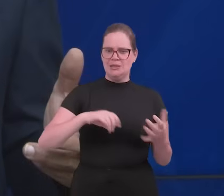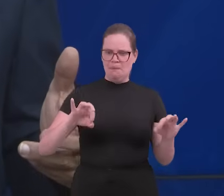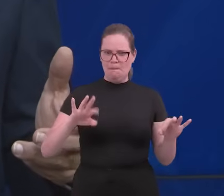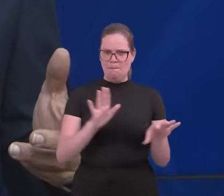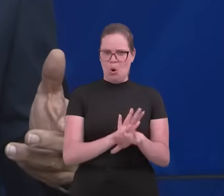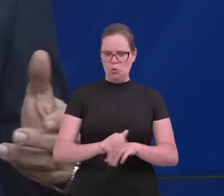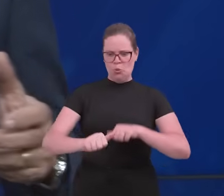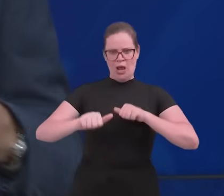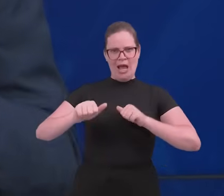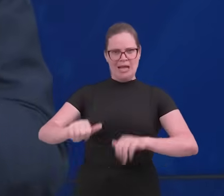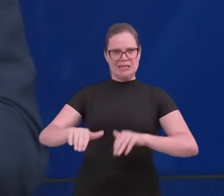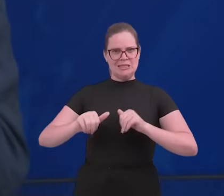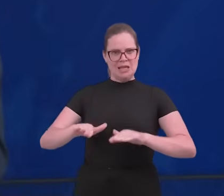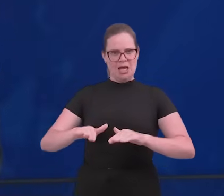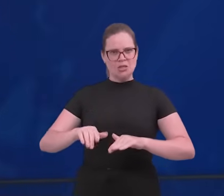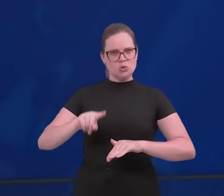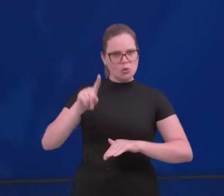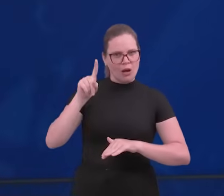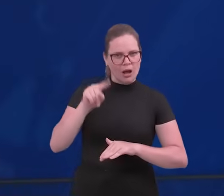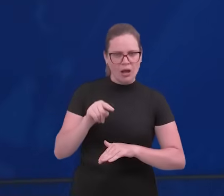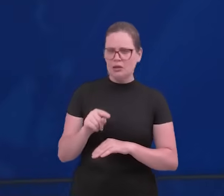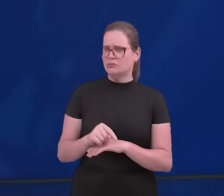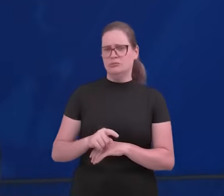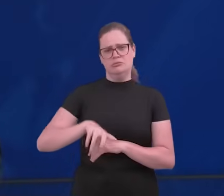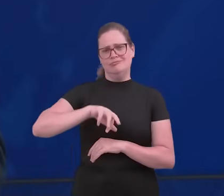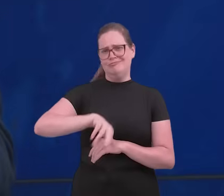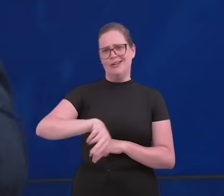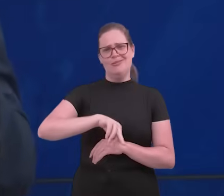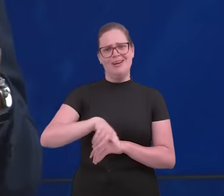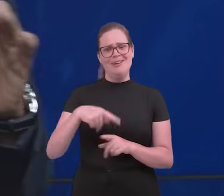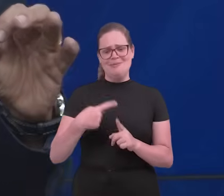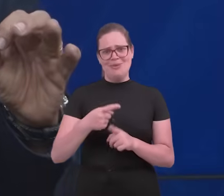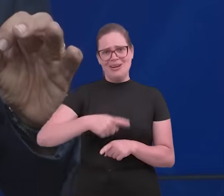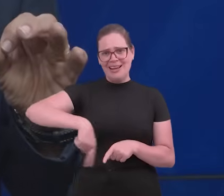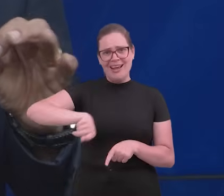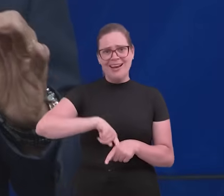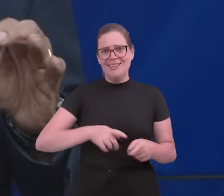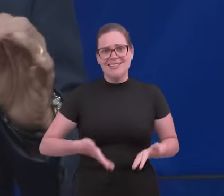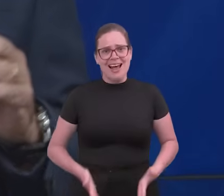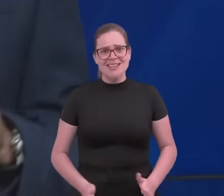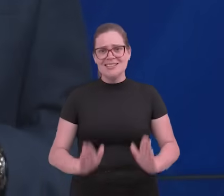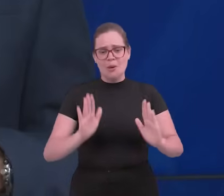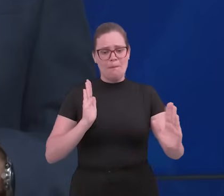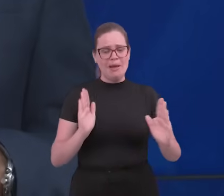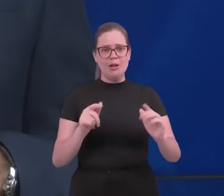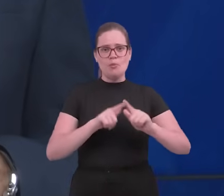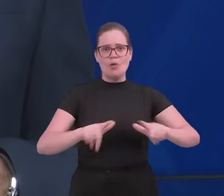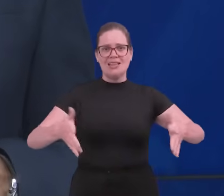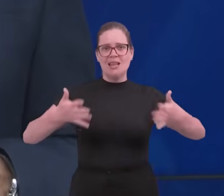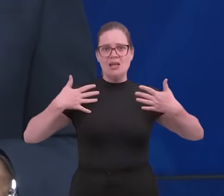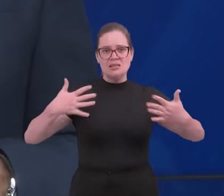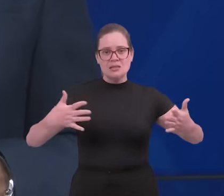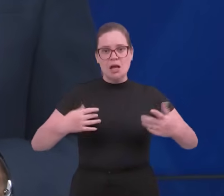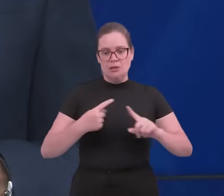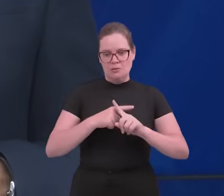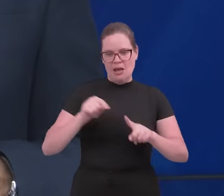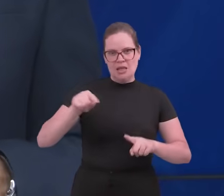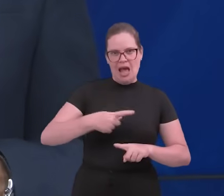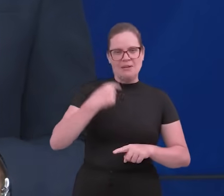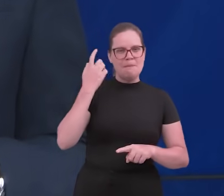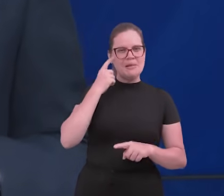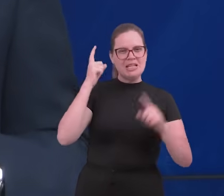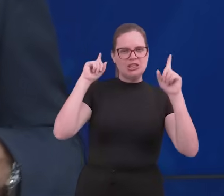para a guerra, haviam nascido no deserto, não tiveram dificuldade em derrotar